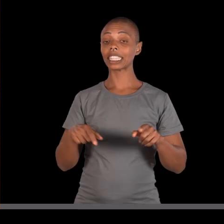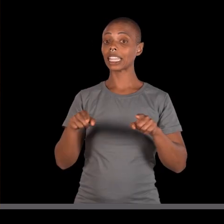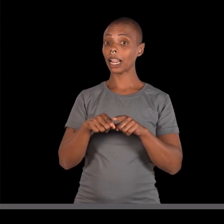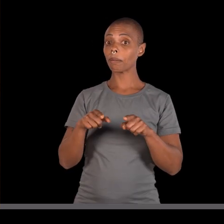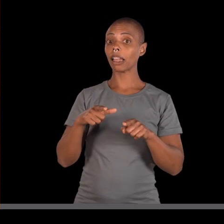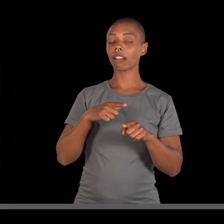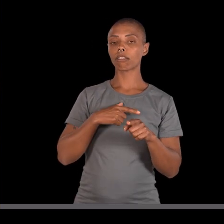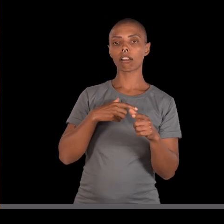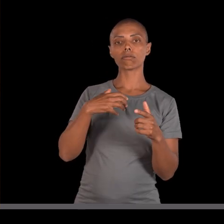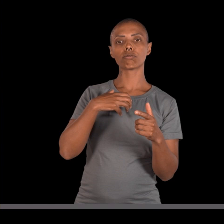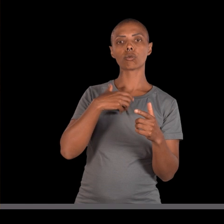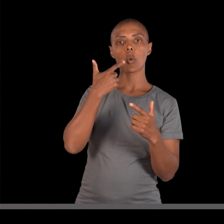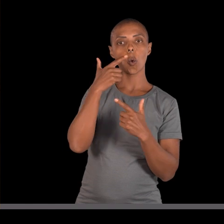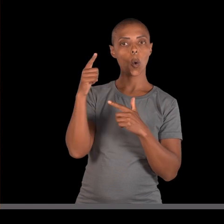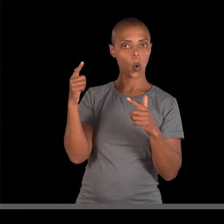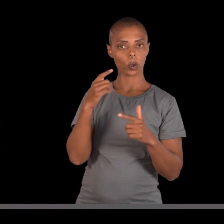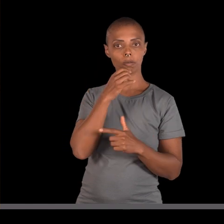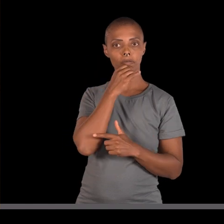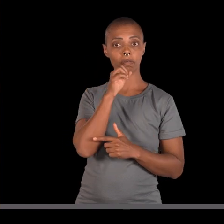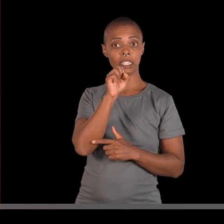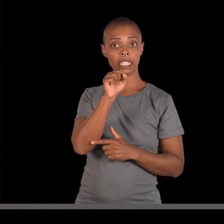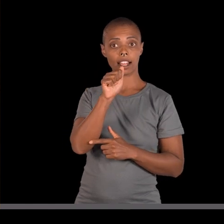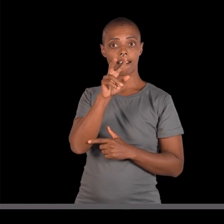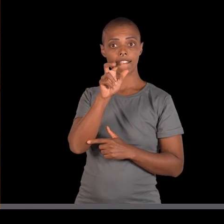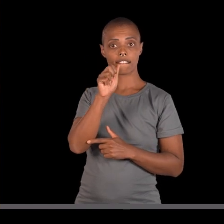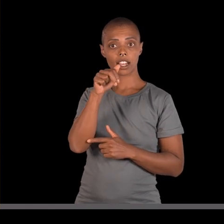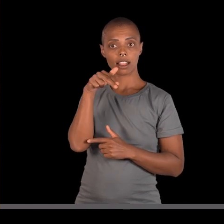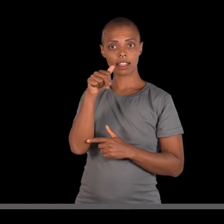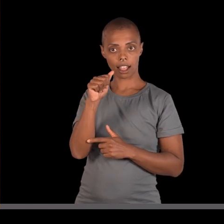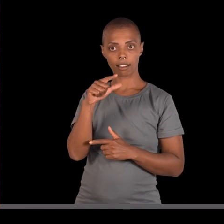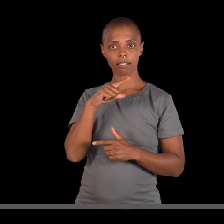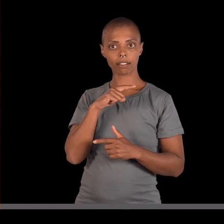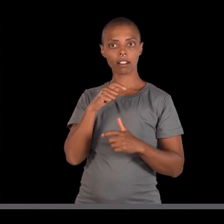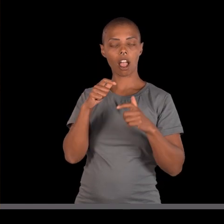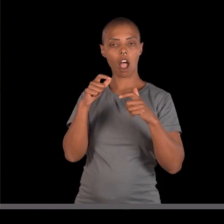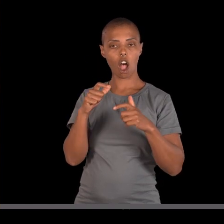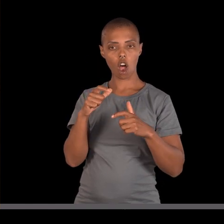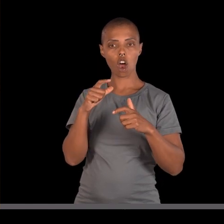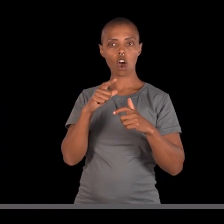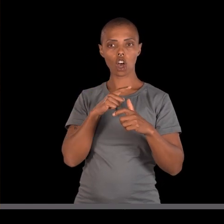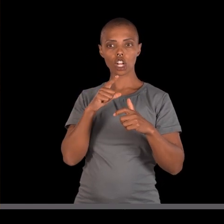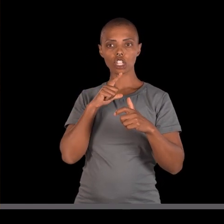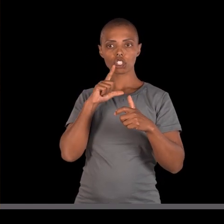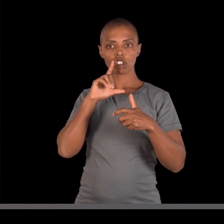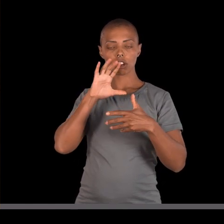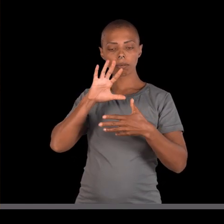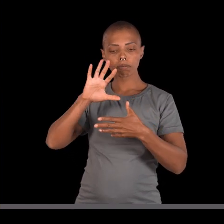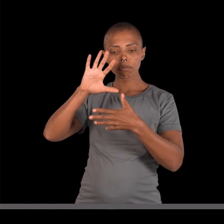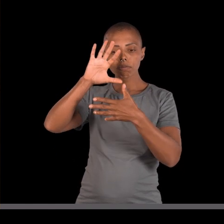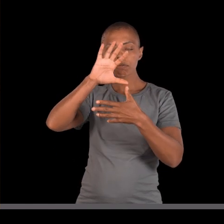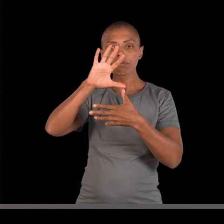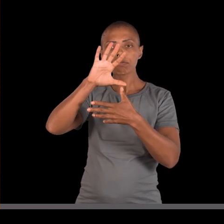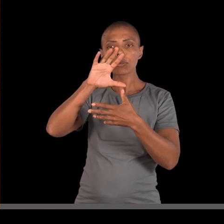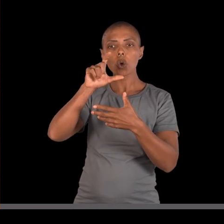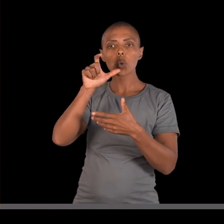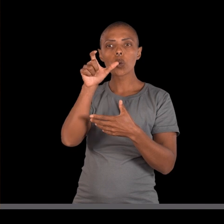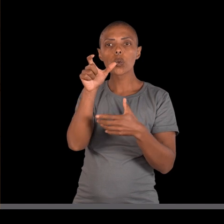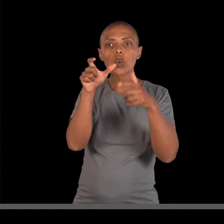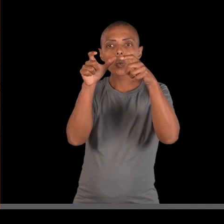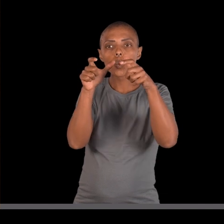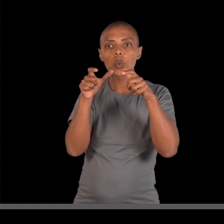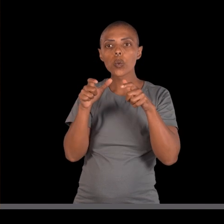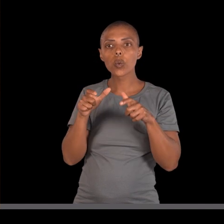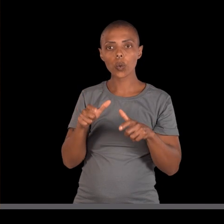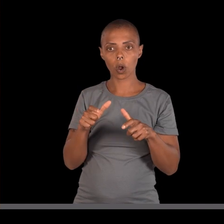Além disso, você tem mais outras paisagens, como a savana, que ocorre na região intertropical, né? No Brasil central